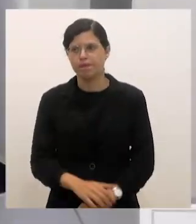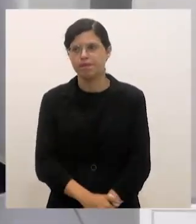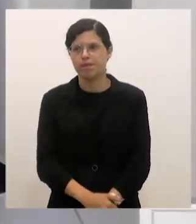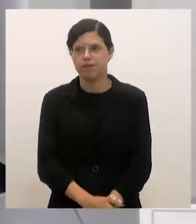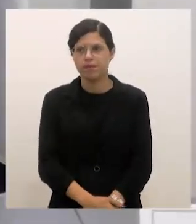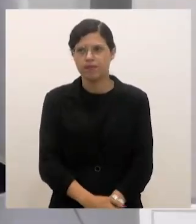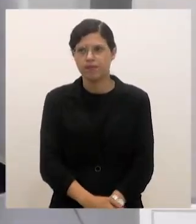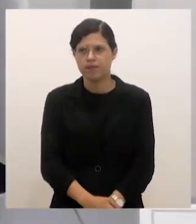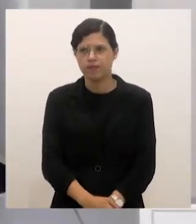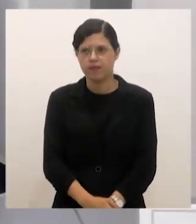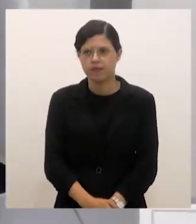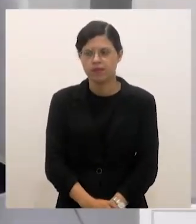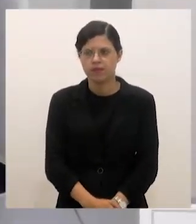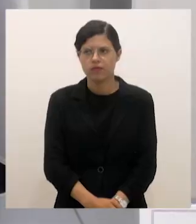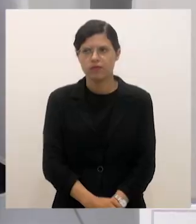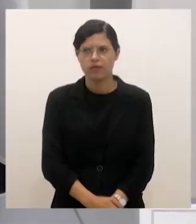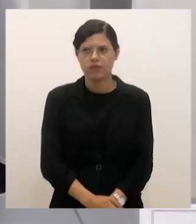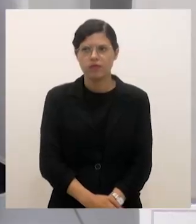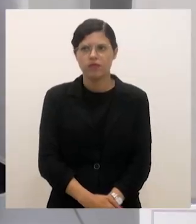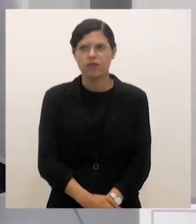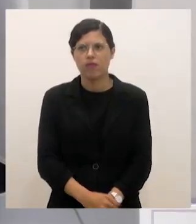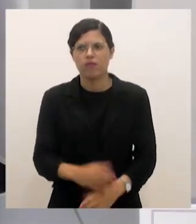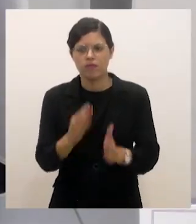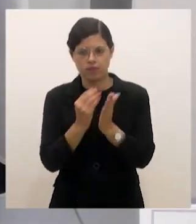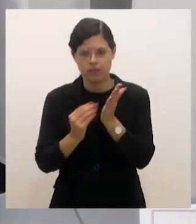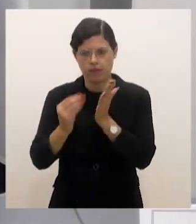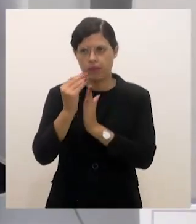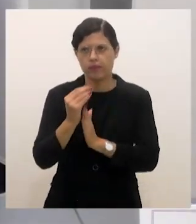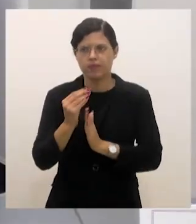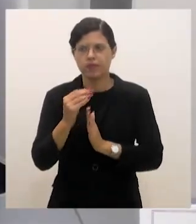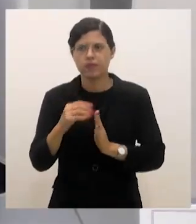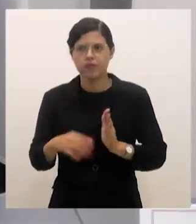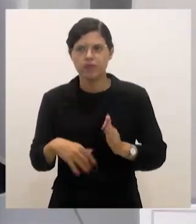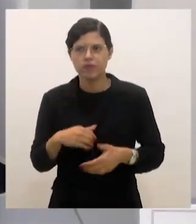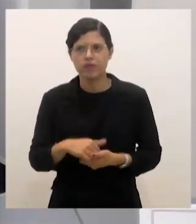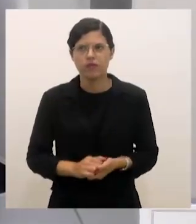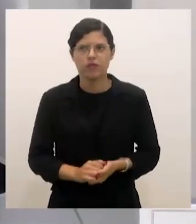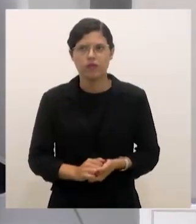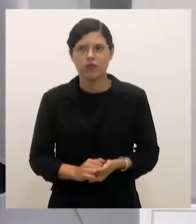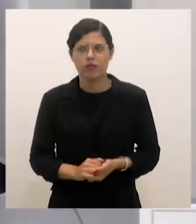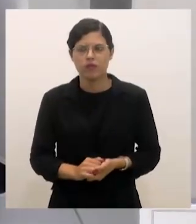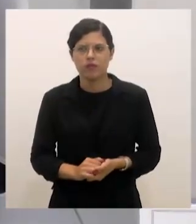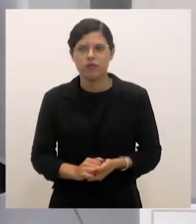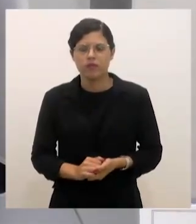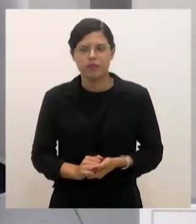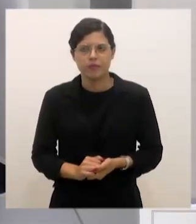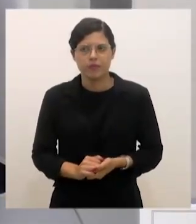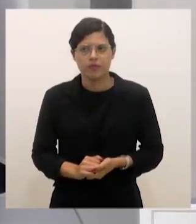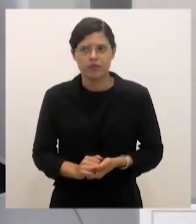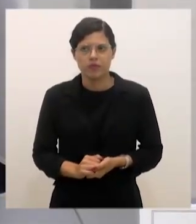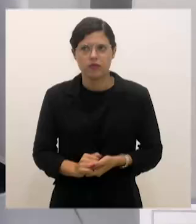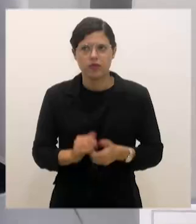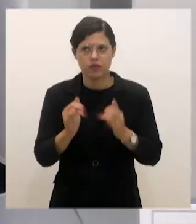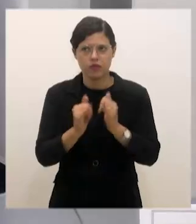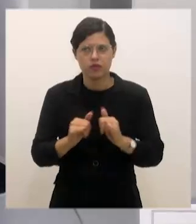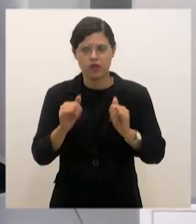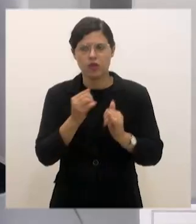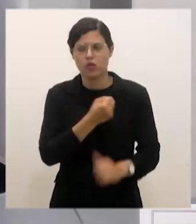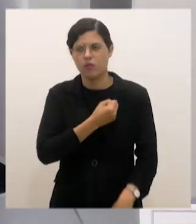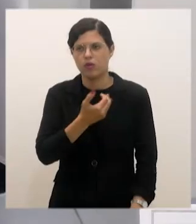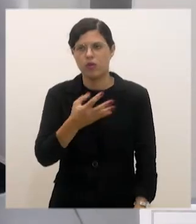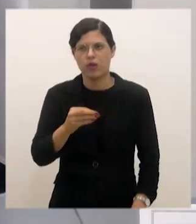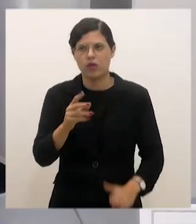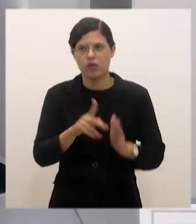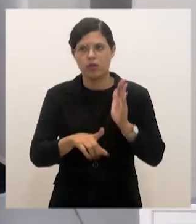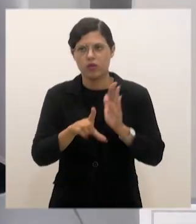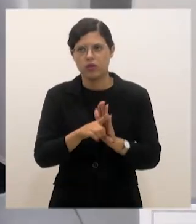Bem, então, deferida aqui a inversão da pauta, o projeto com vista ao gabinete do deputado Luiz Paulo, está deferida a inversão da pauta para anunciar o item 40,